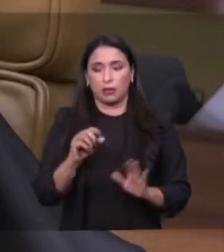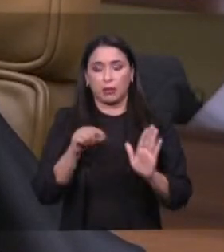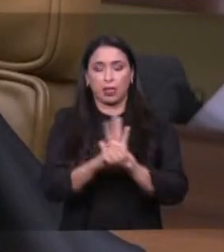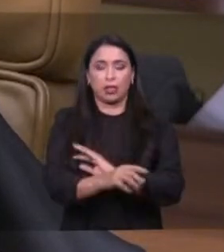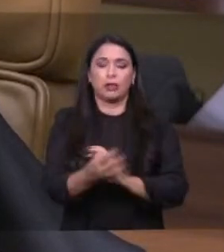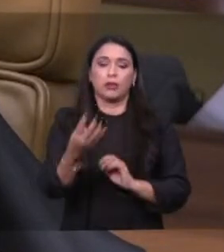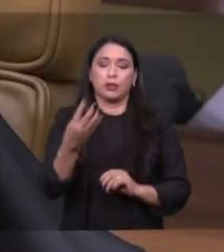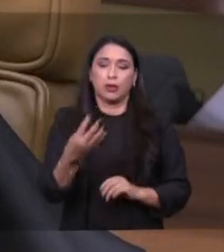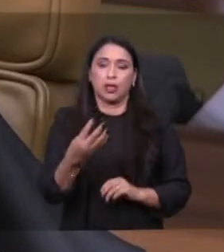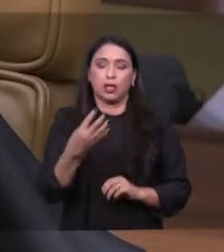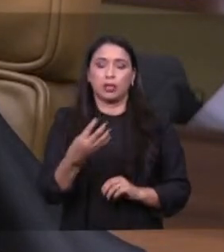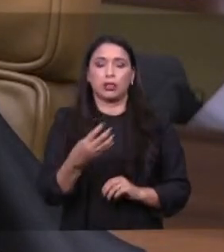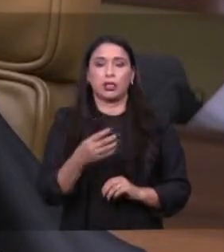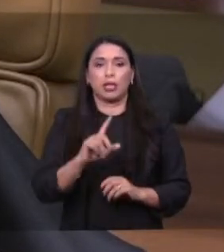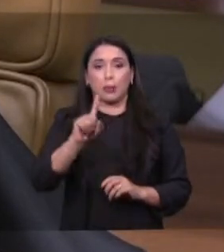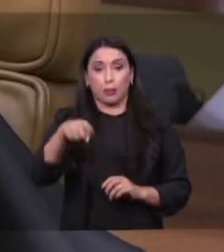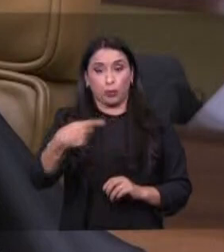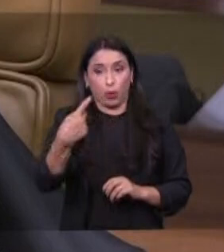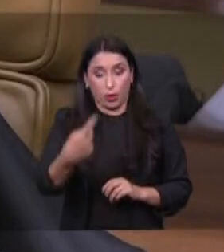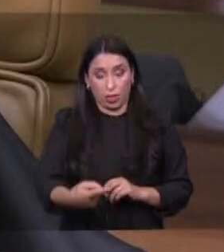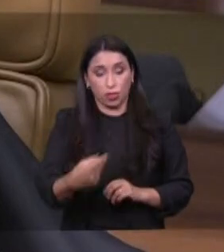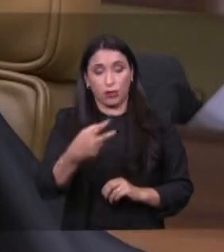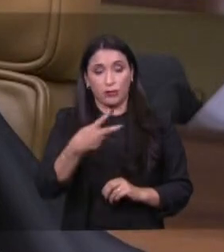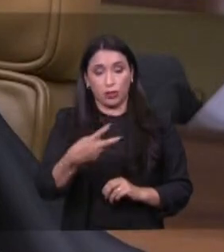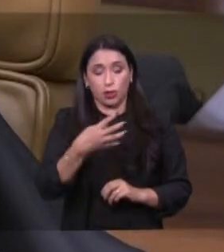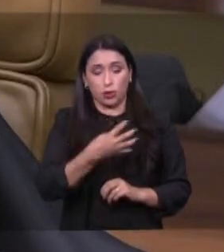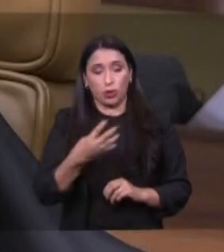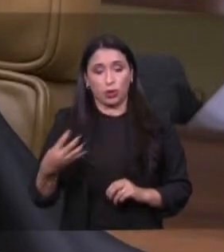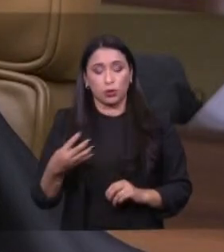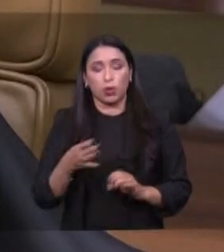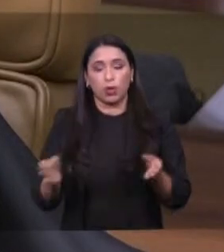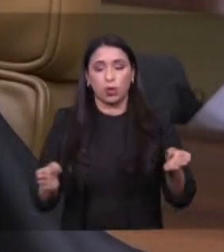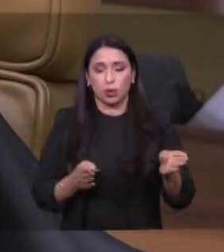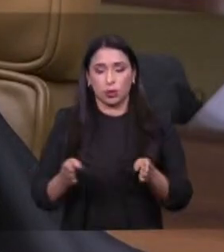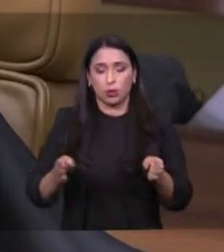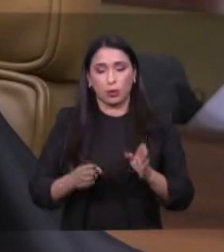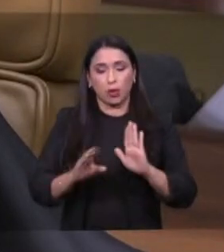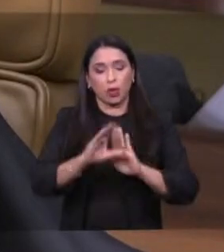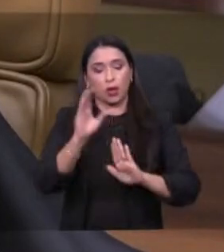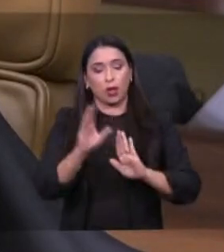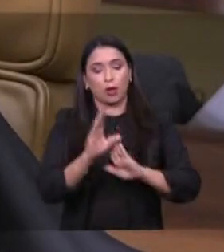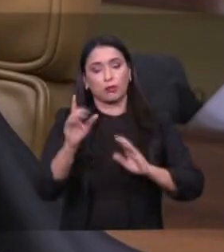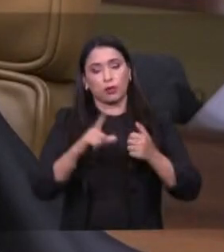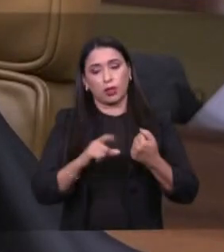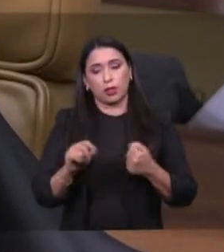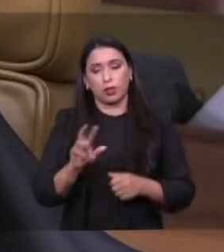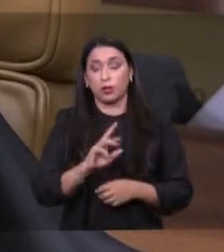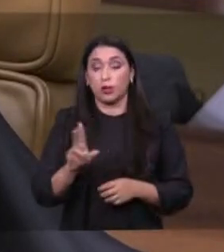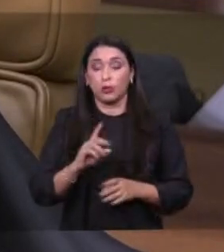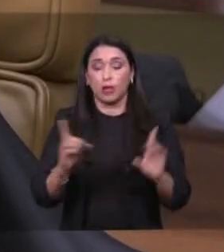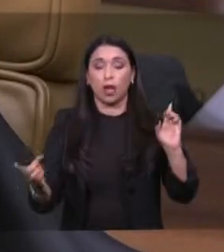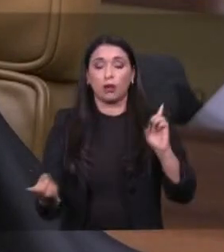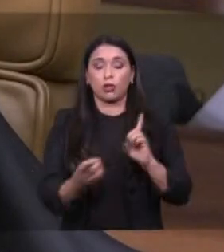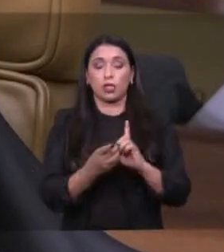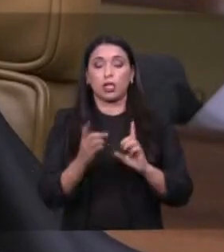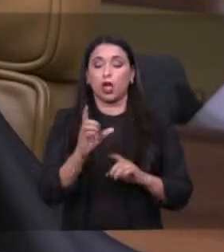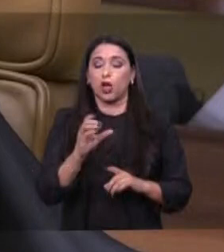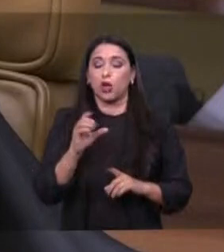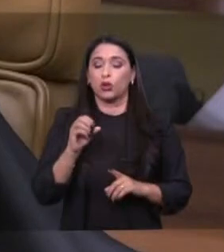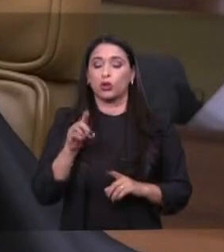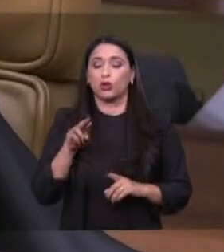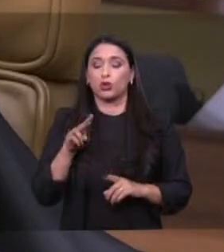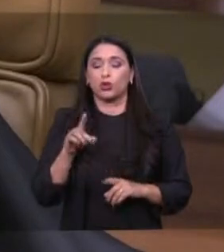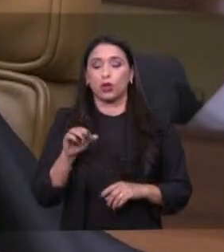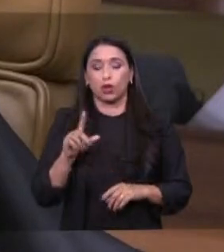que, transcorridas 24 horas após o decurso do prazo estabelecido no caput deste artigo, a não realização de audiência de custódia sem motivação